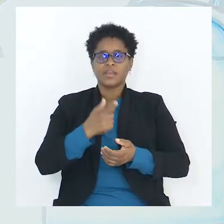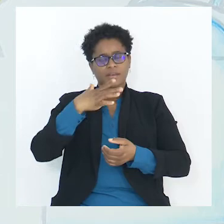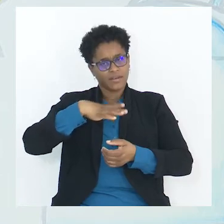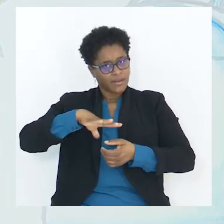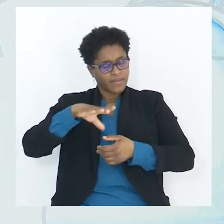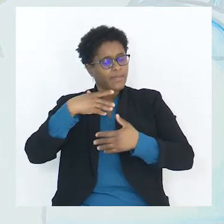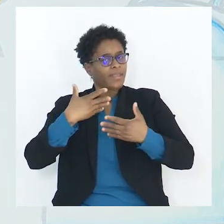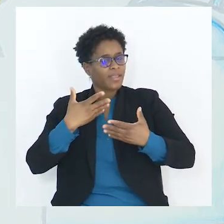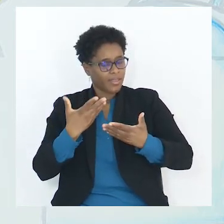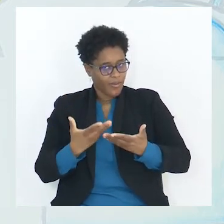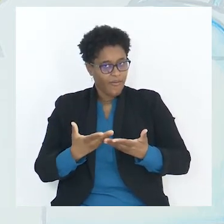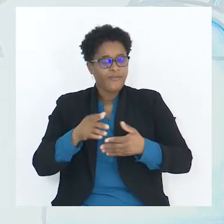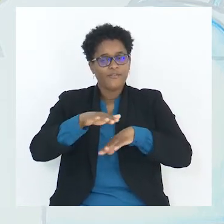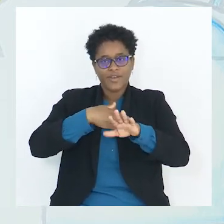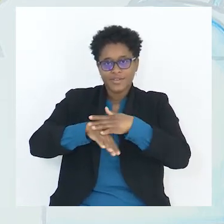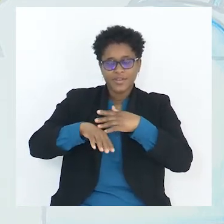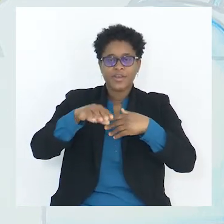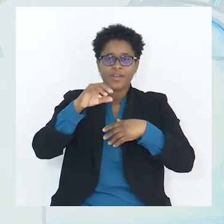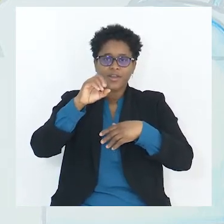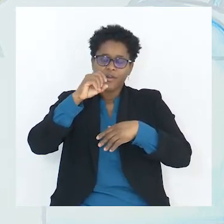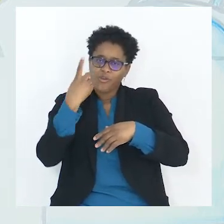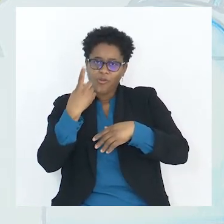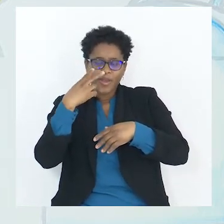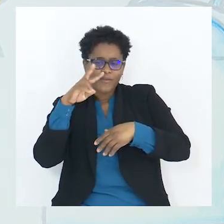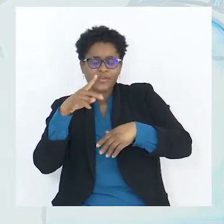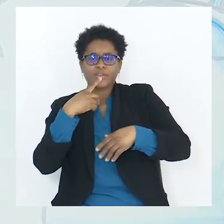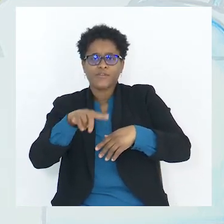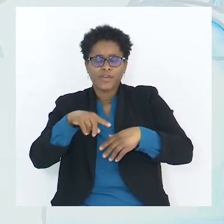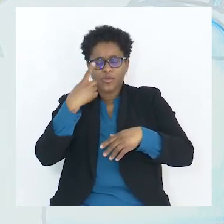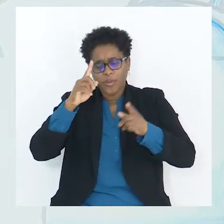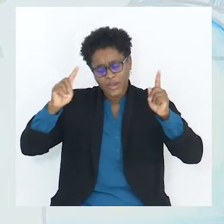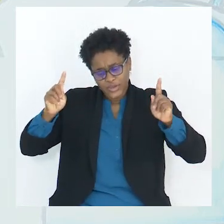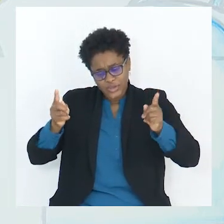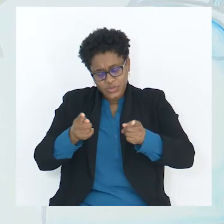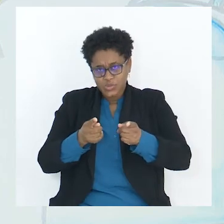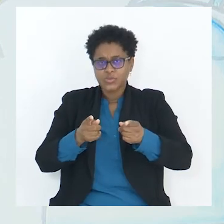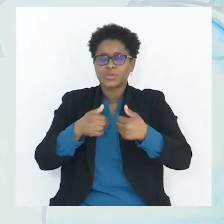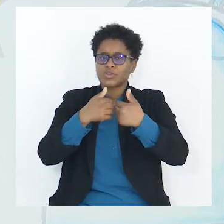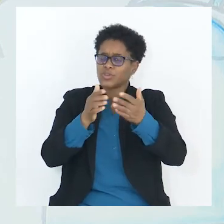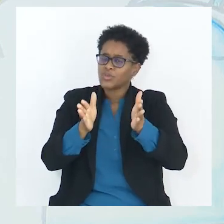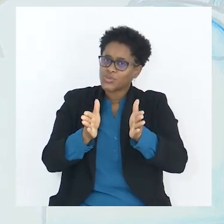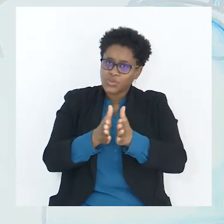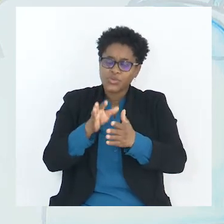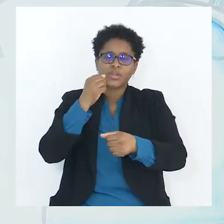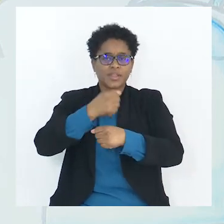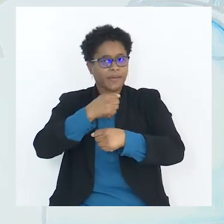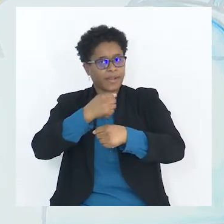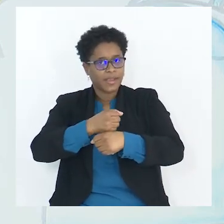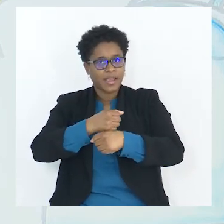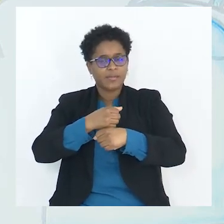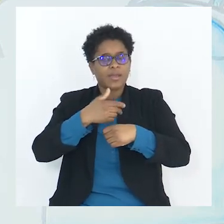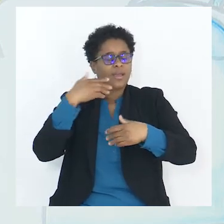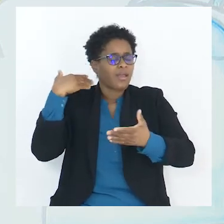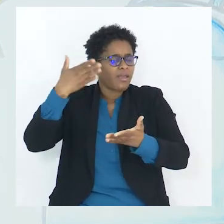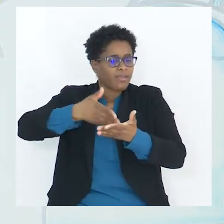Pretendemos, então, fazer uma revisão, uma síntese de tudo aquilo que vimos até